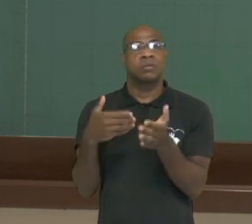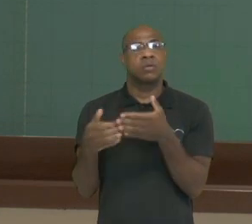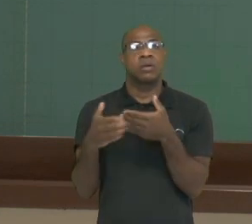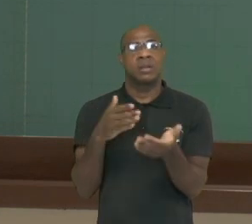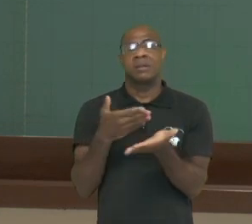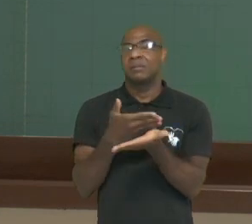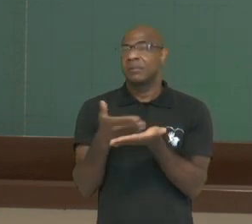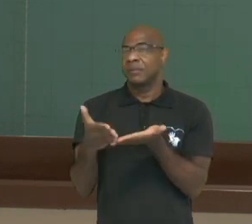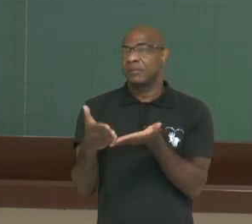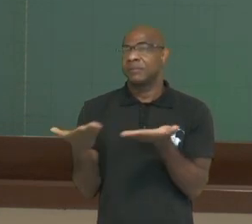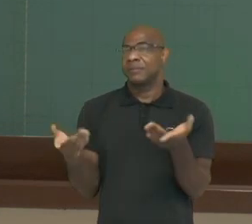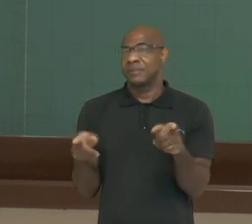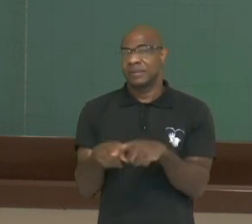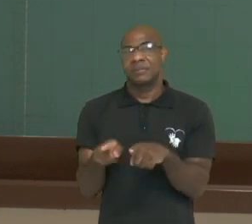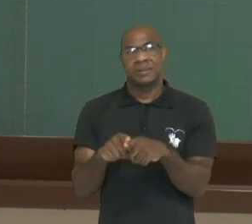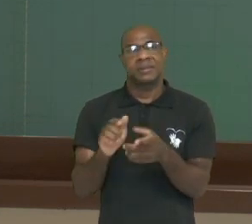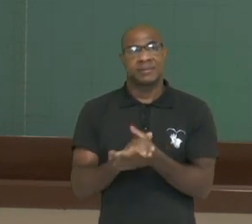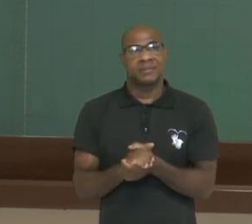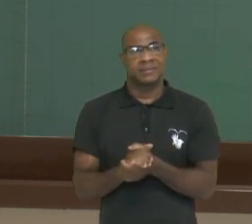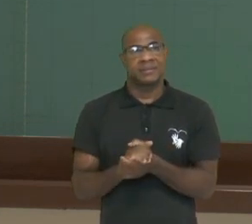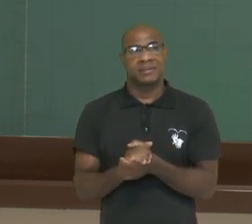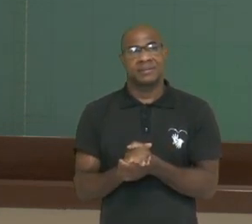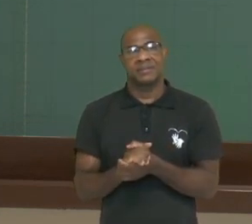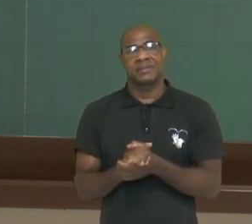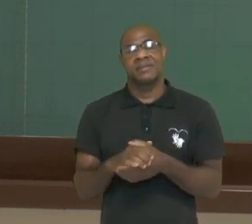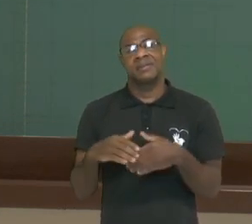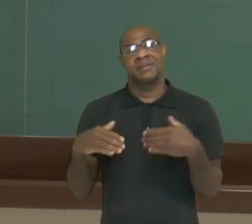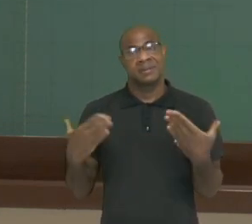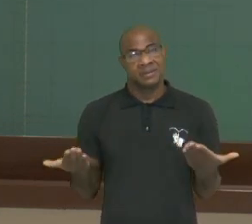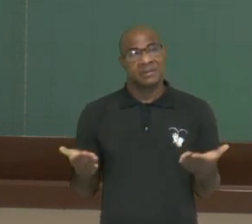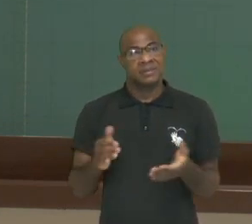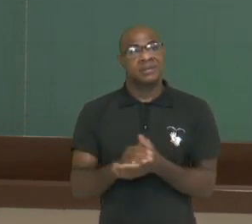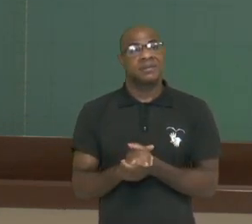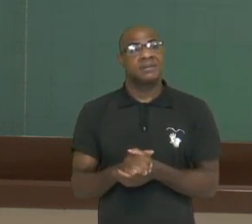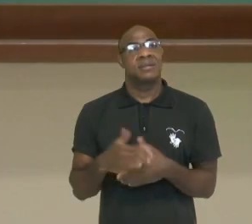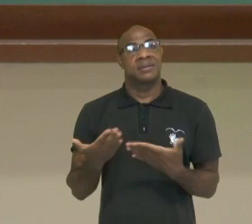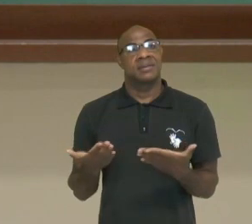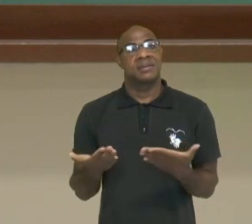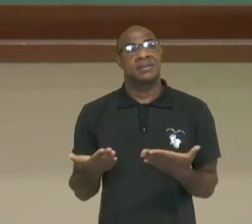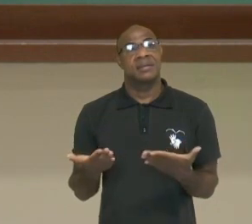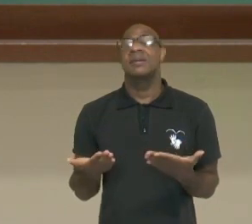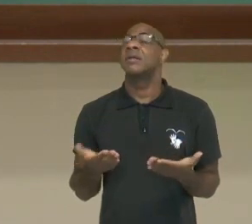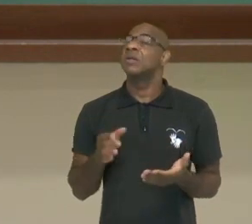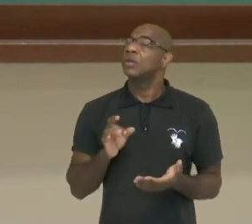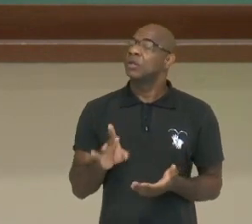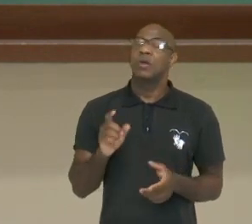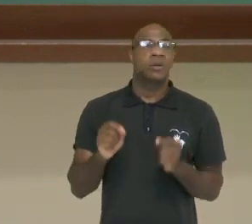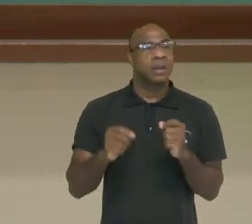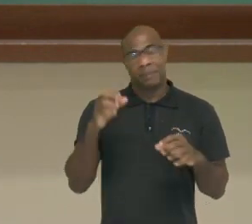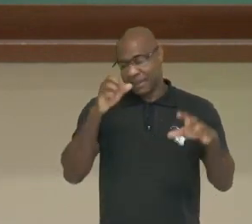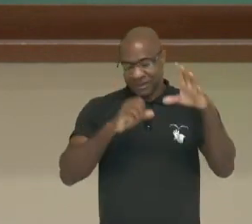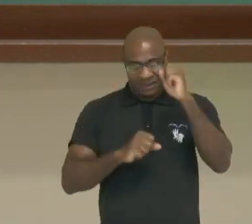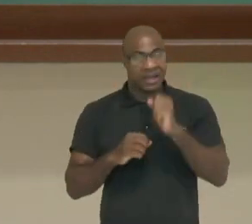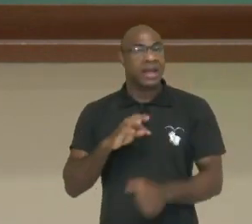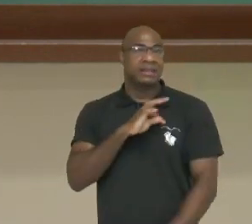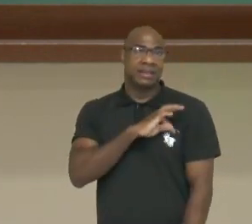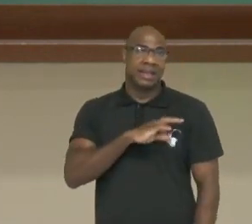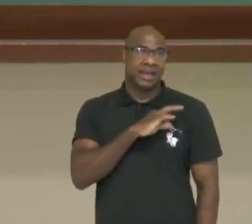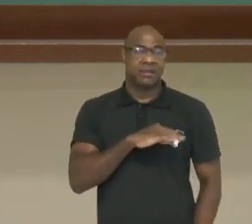se fôssemos falar a frase completa. Então, que bacana, né? Não só aprendemos a técnica